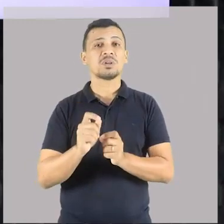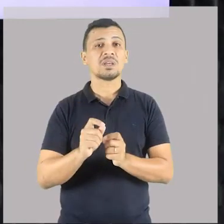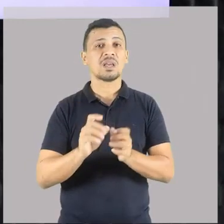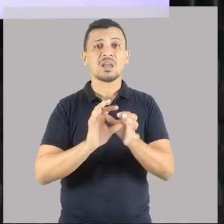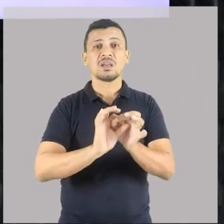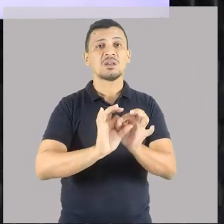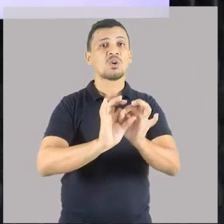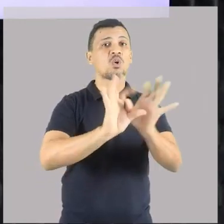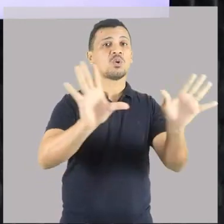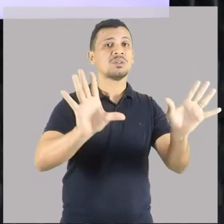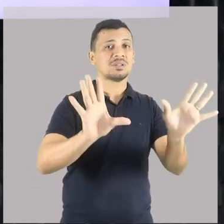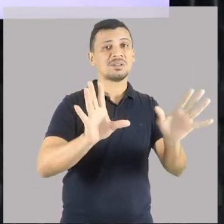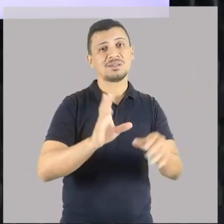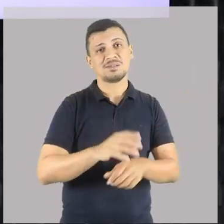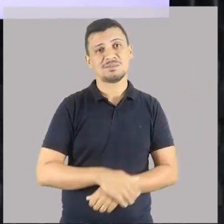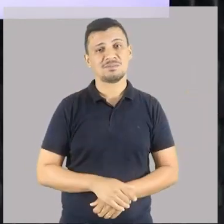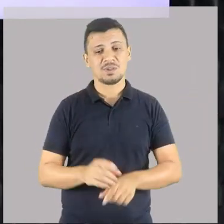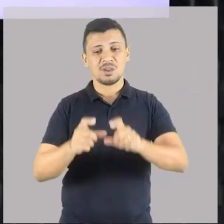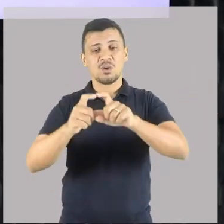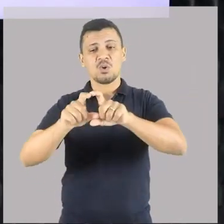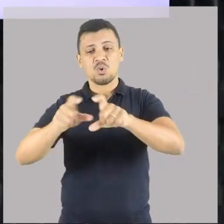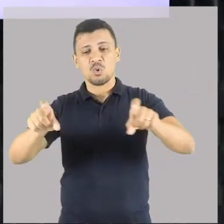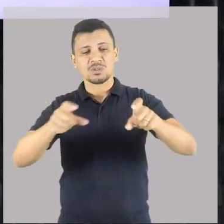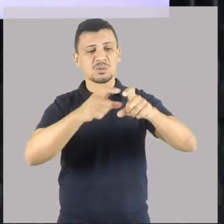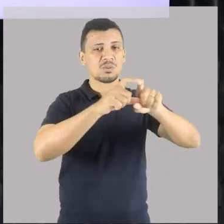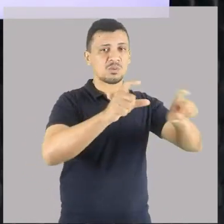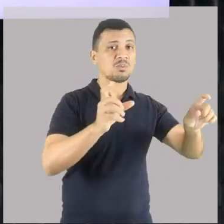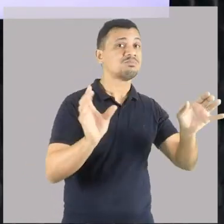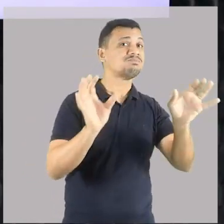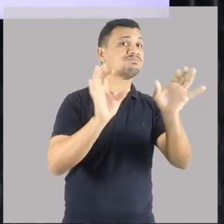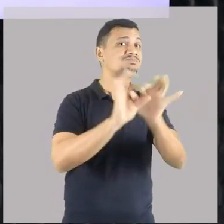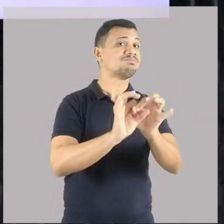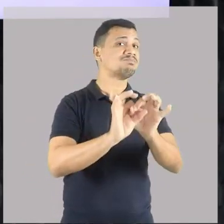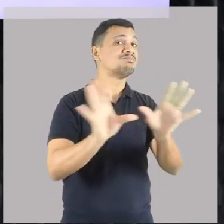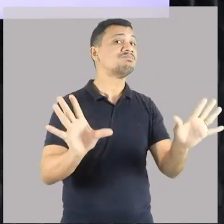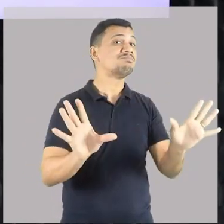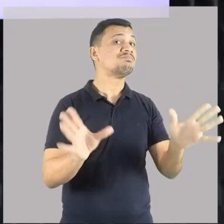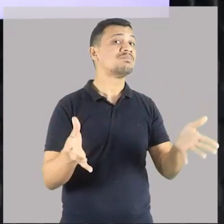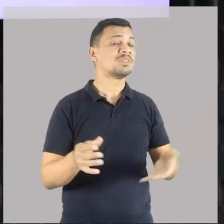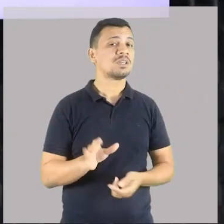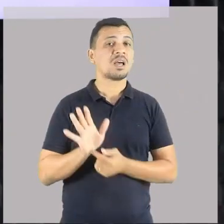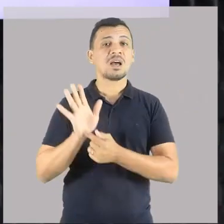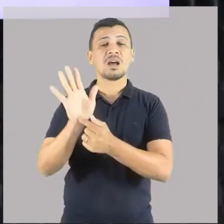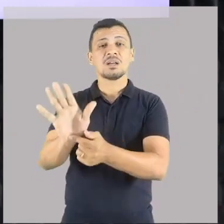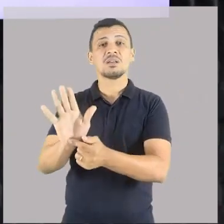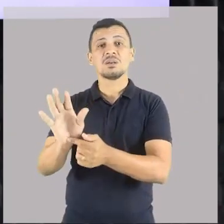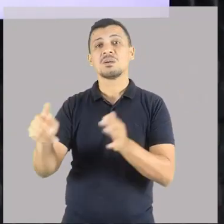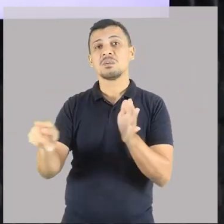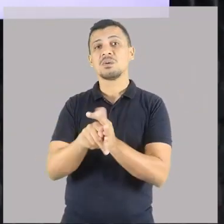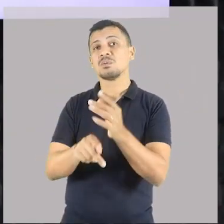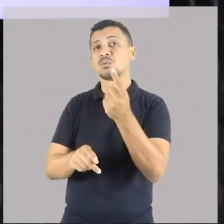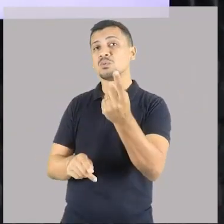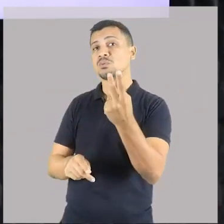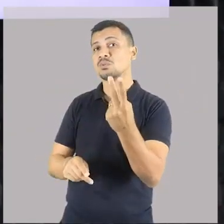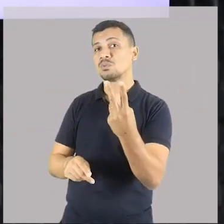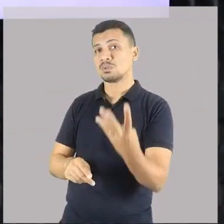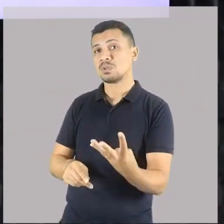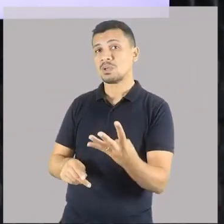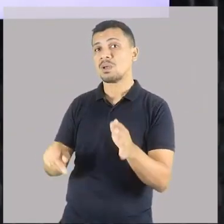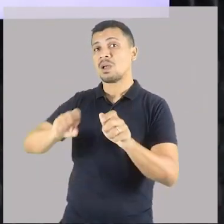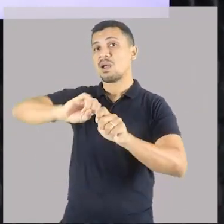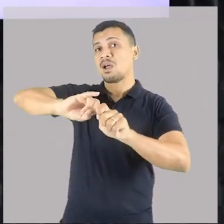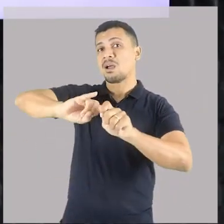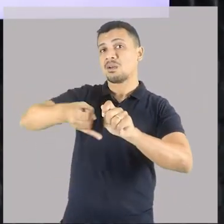coordenada adversativa. Todas as orações que ele apresentou aqui para nós, certo? São orações subordinadas